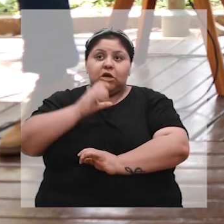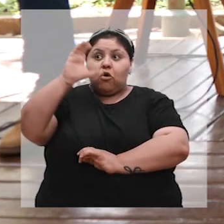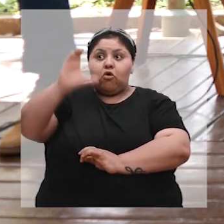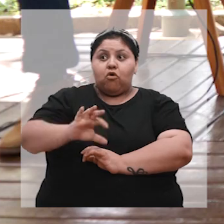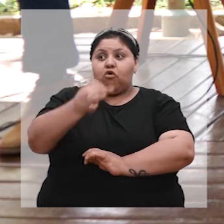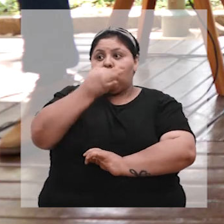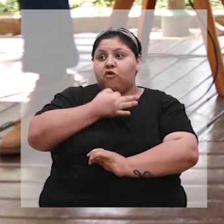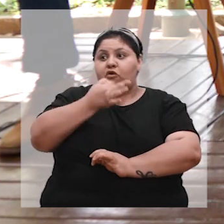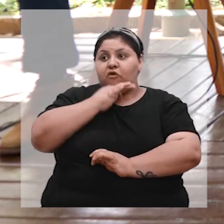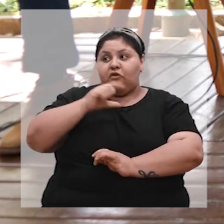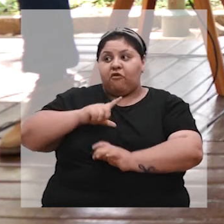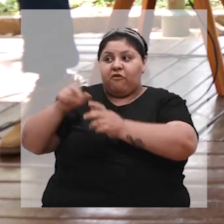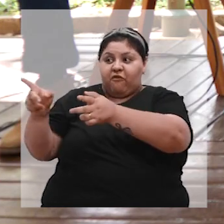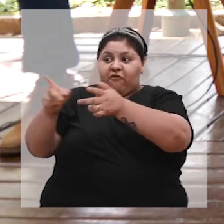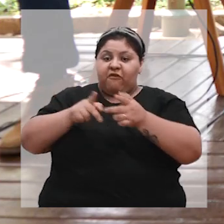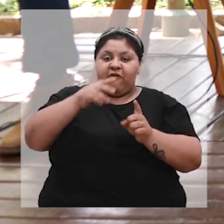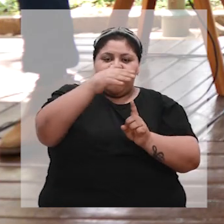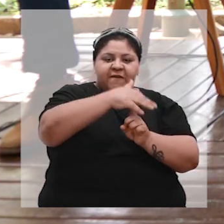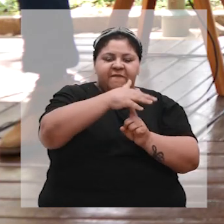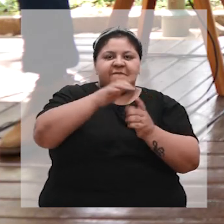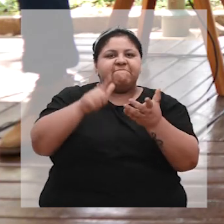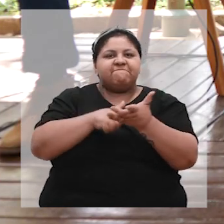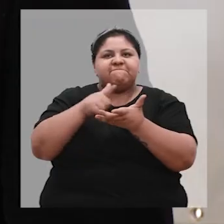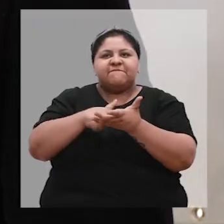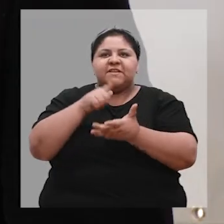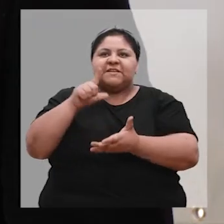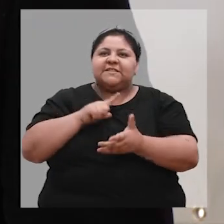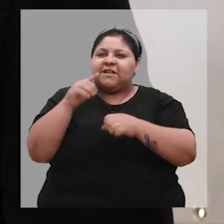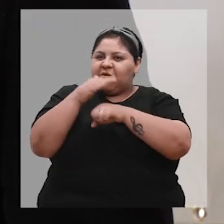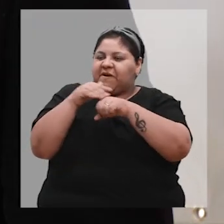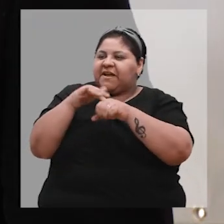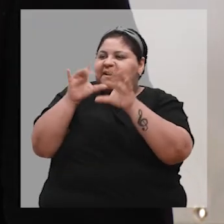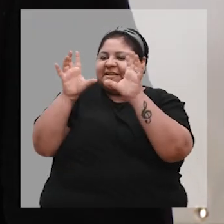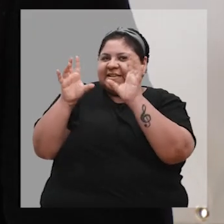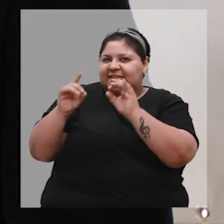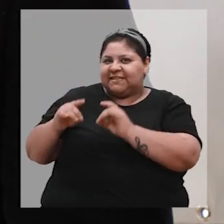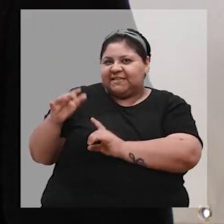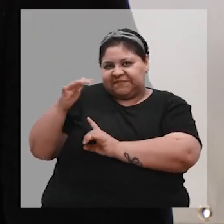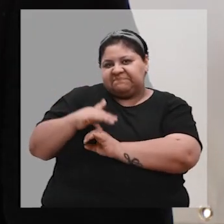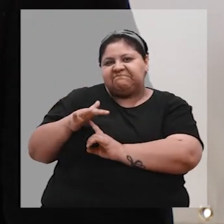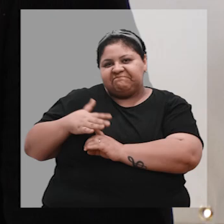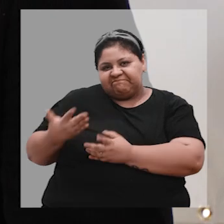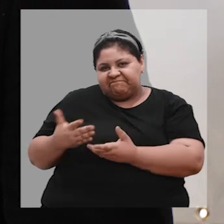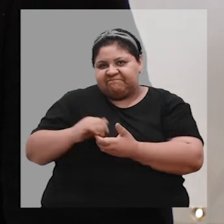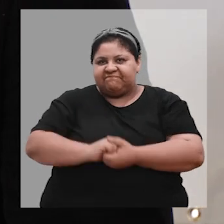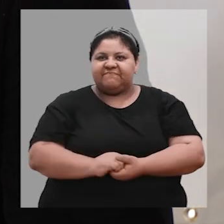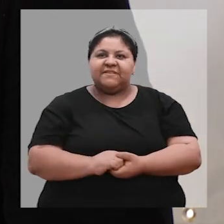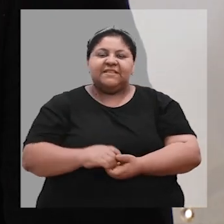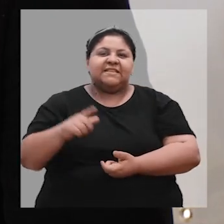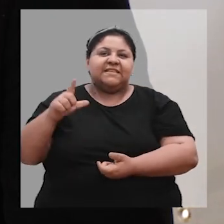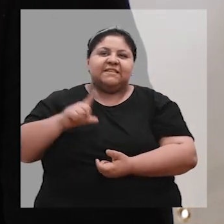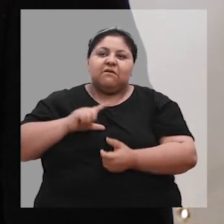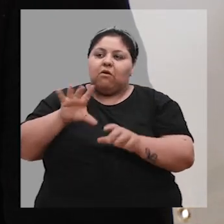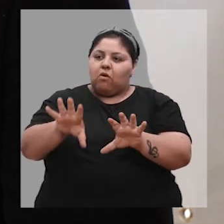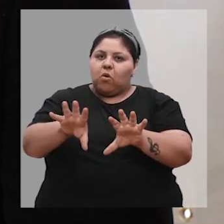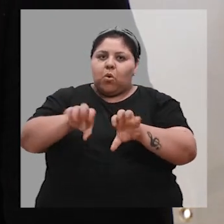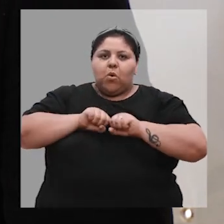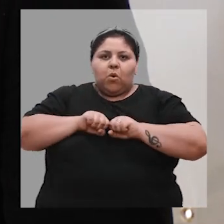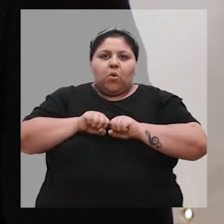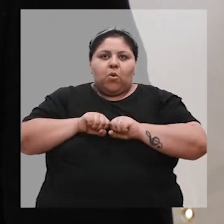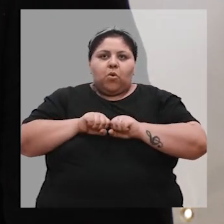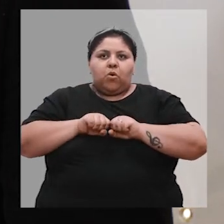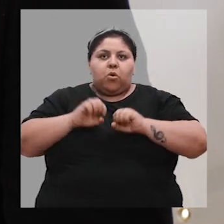caxiense, né, quem visita a Feira do Livro, tem um carinho especial pela feira, né? Acaba se apropriando, sendo